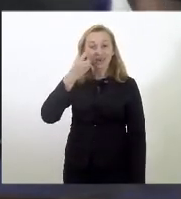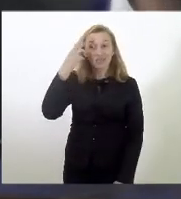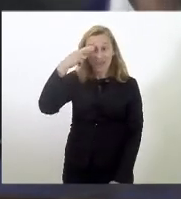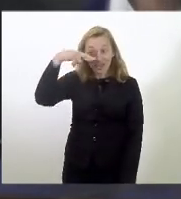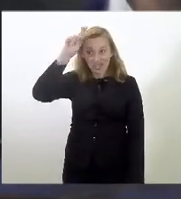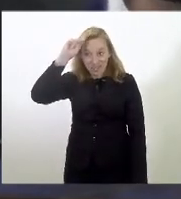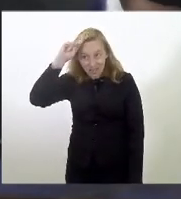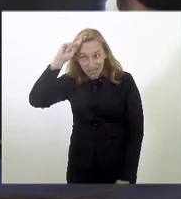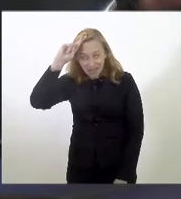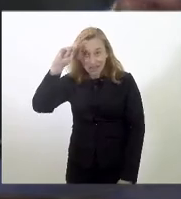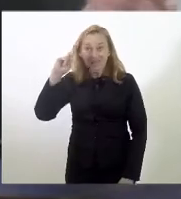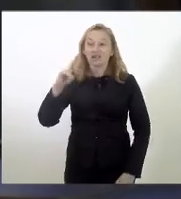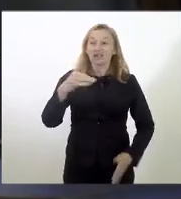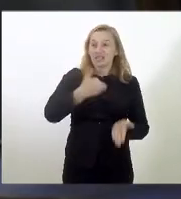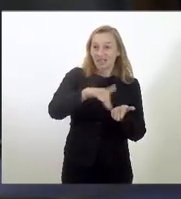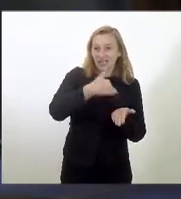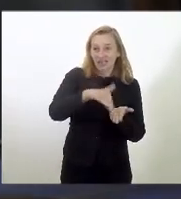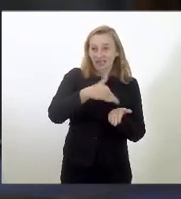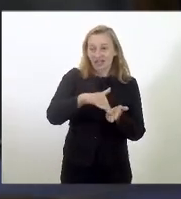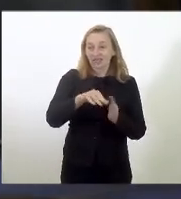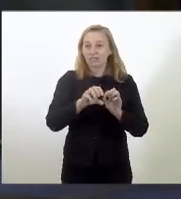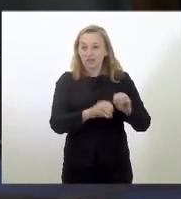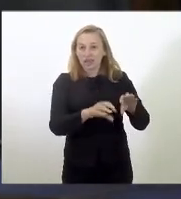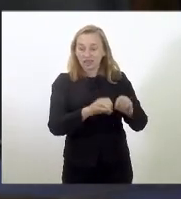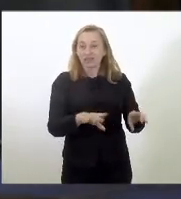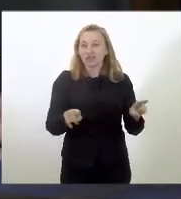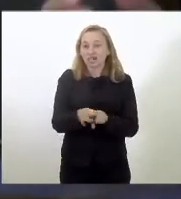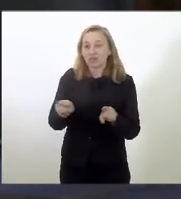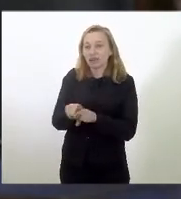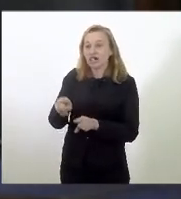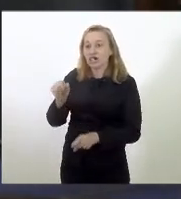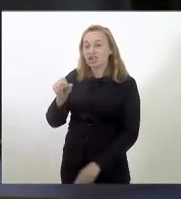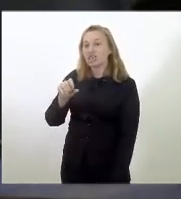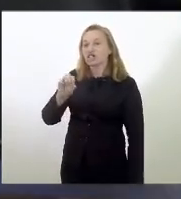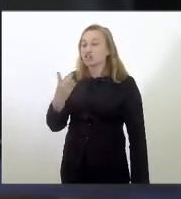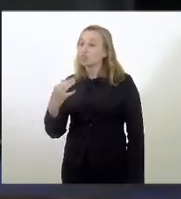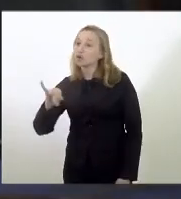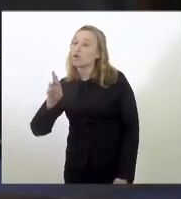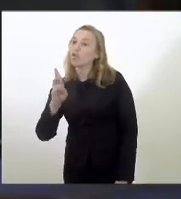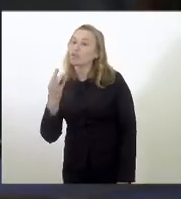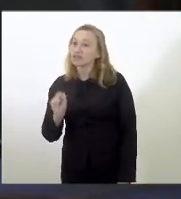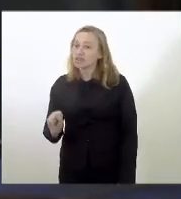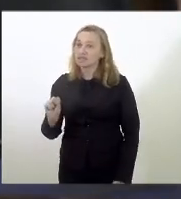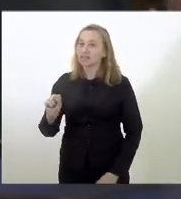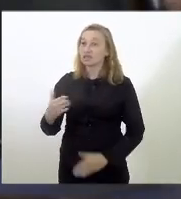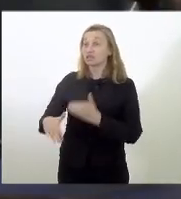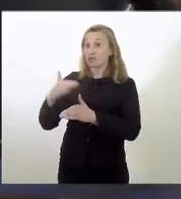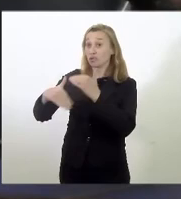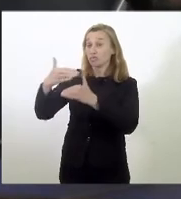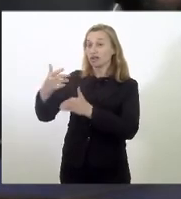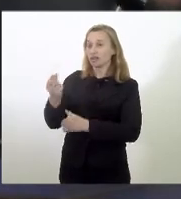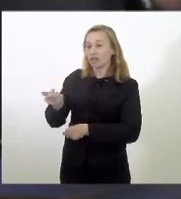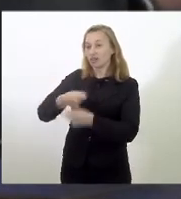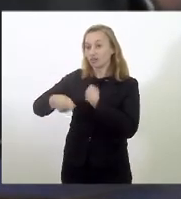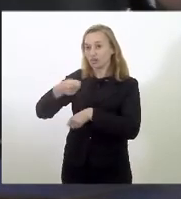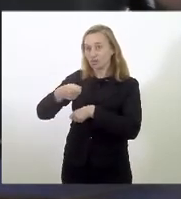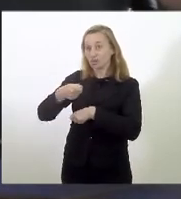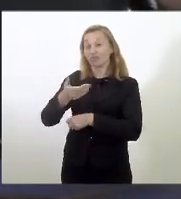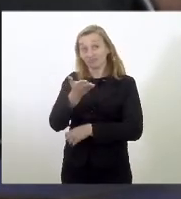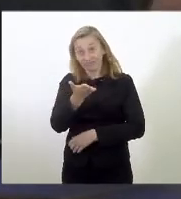Educação, e o deputado Chicão Bulhões, meu secretário de Desenvolvimento Econômico, esse que renunciou o